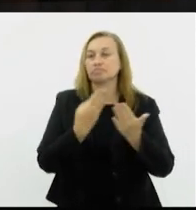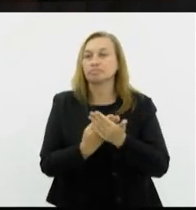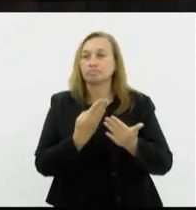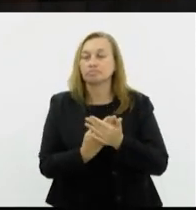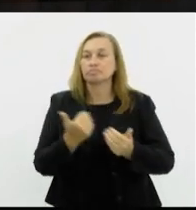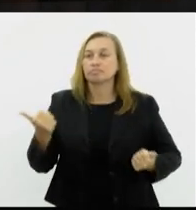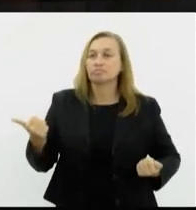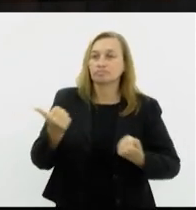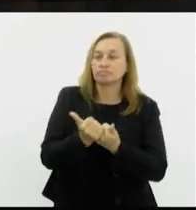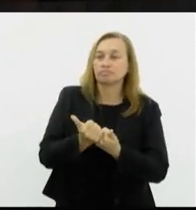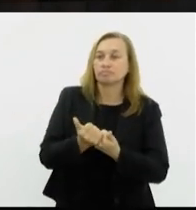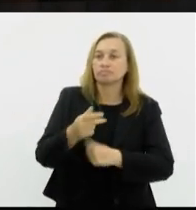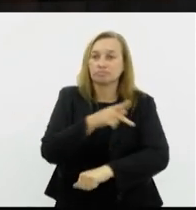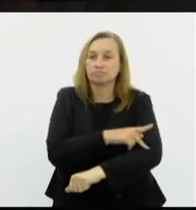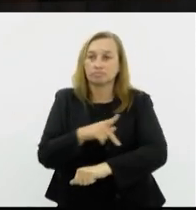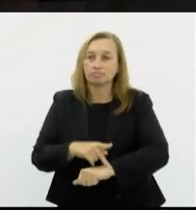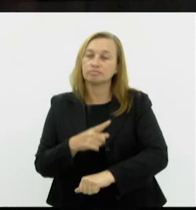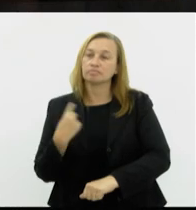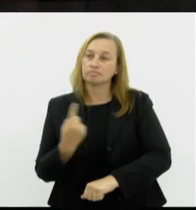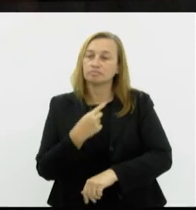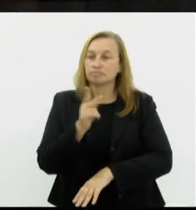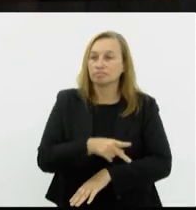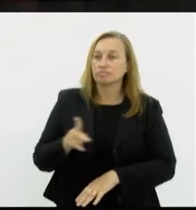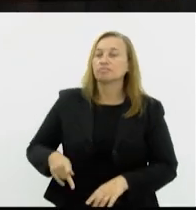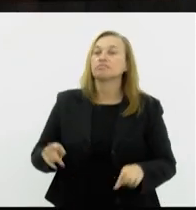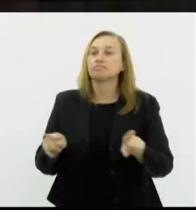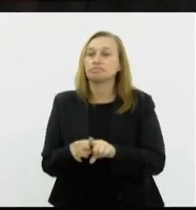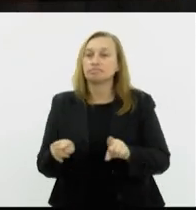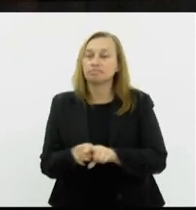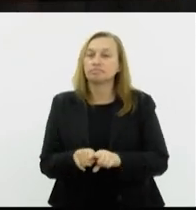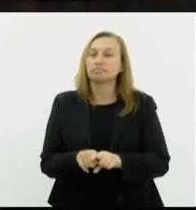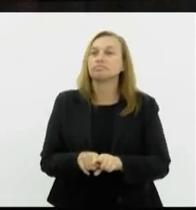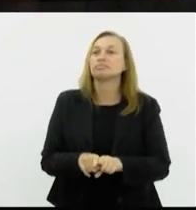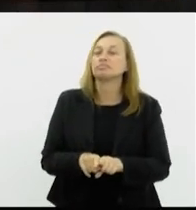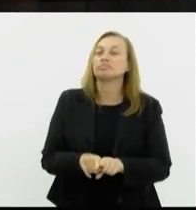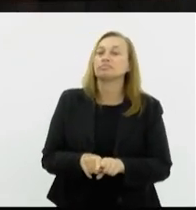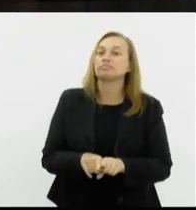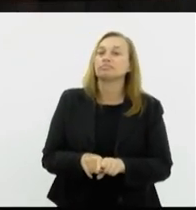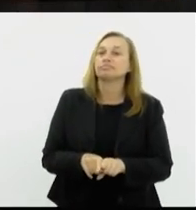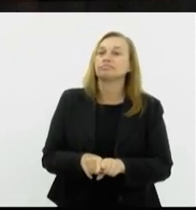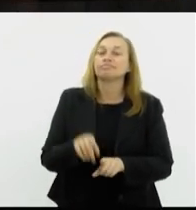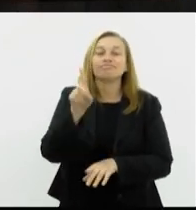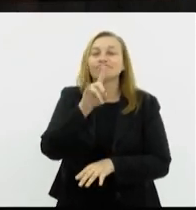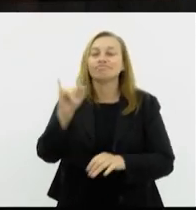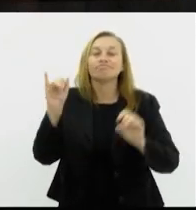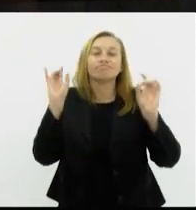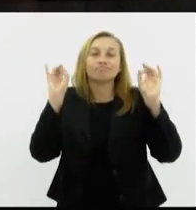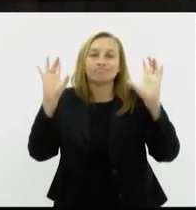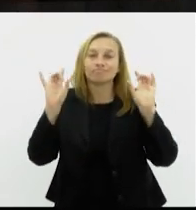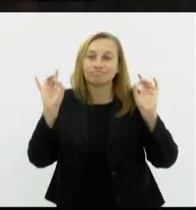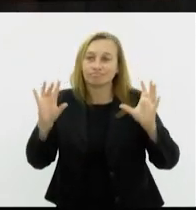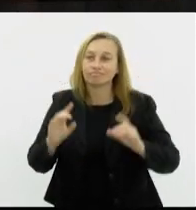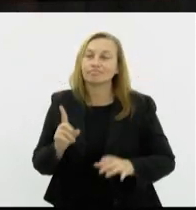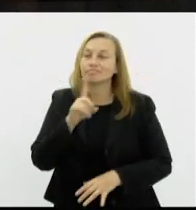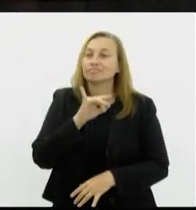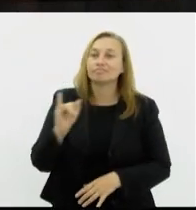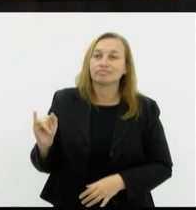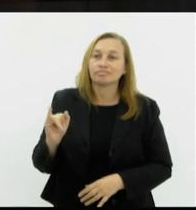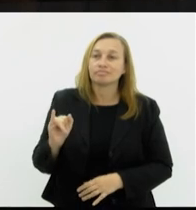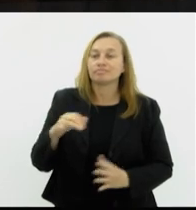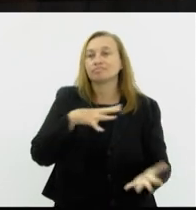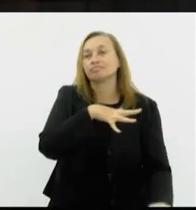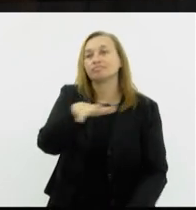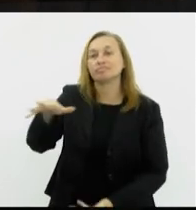apoio pedagógico aos nossos professores. Mas hoje também, para além disso, é um dia muito especial. É o Dia